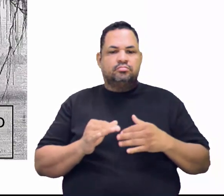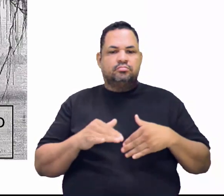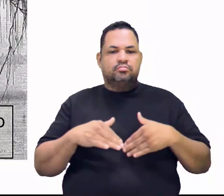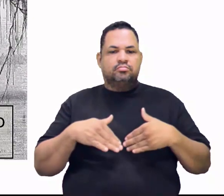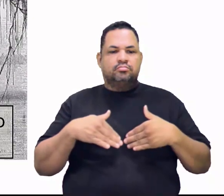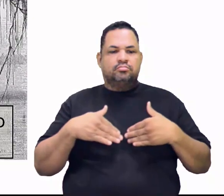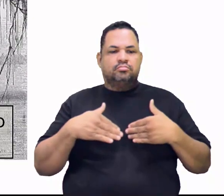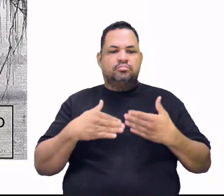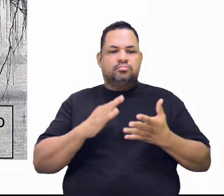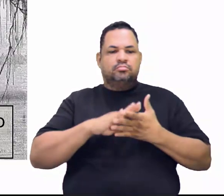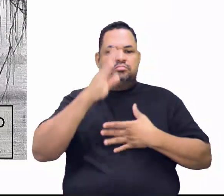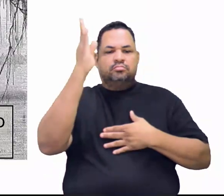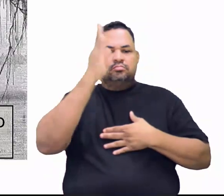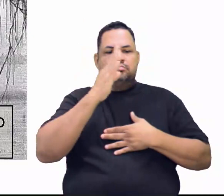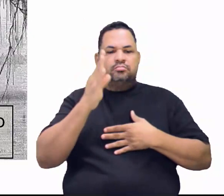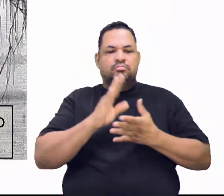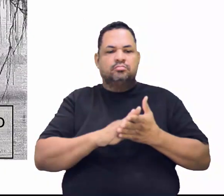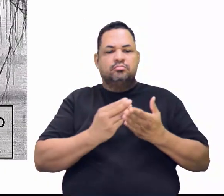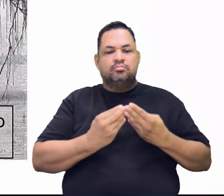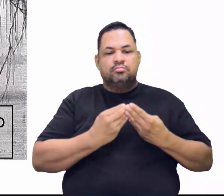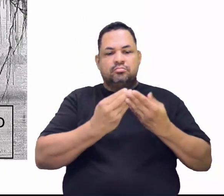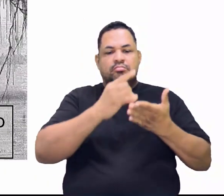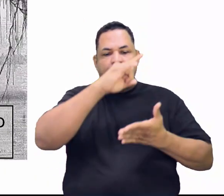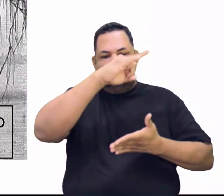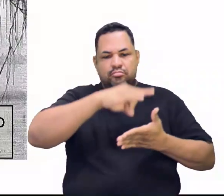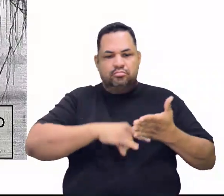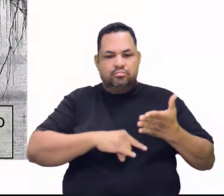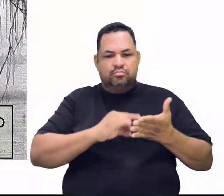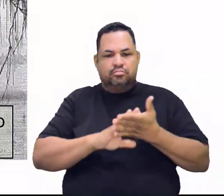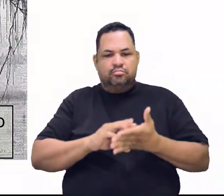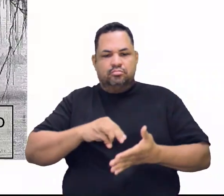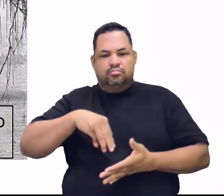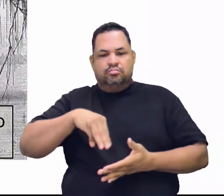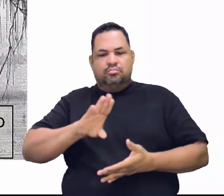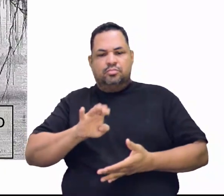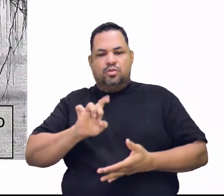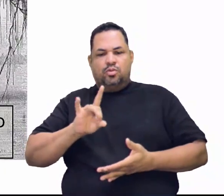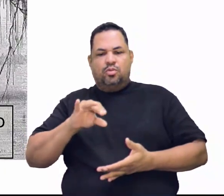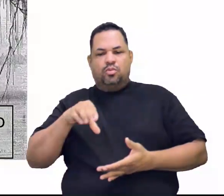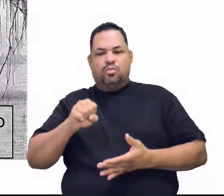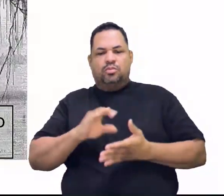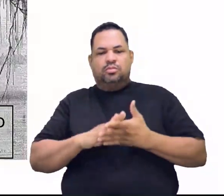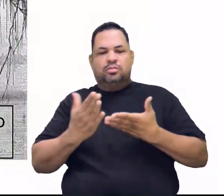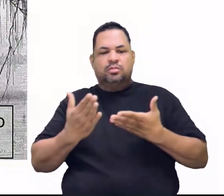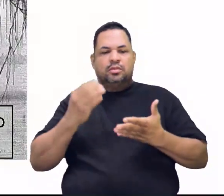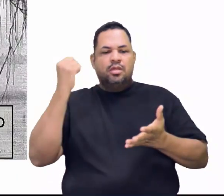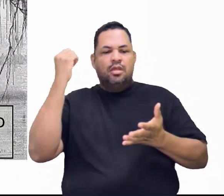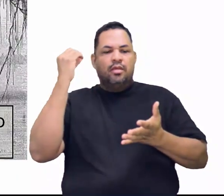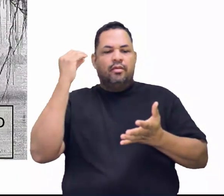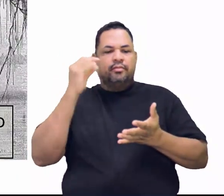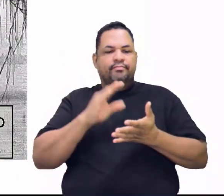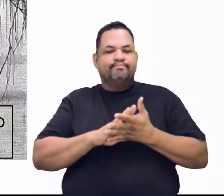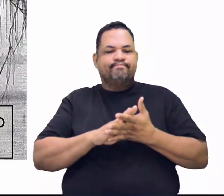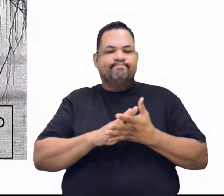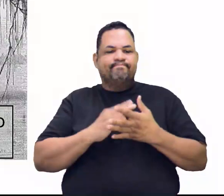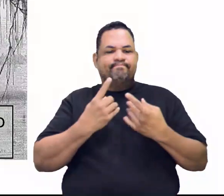demais. O Brasil enviou um documento a Washington, considerando que o fato